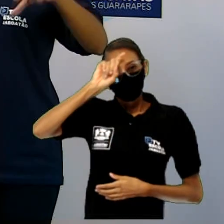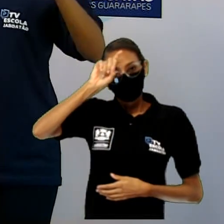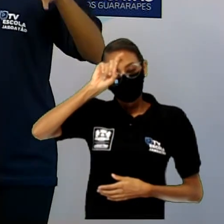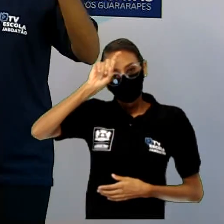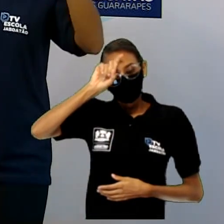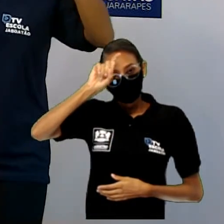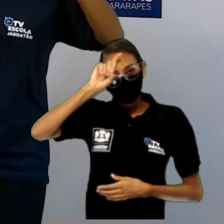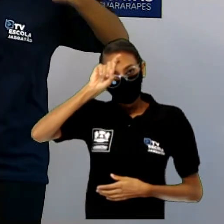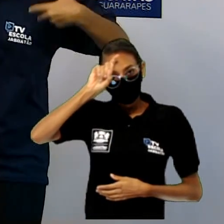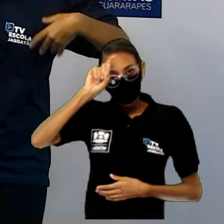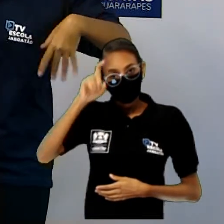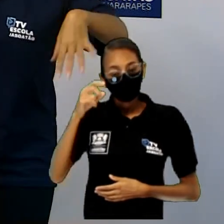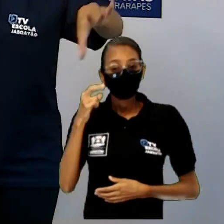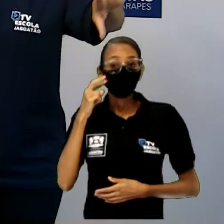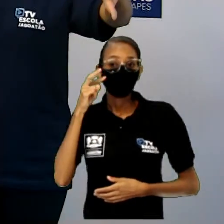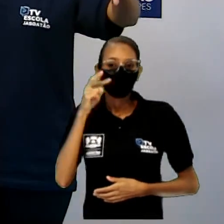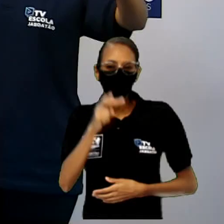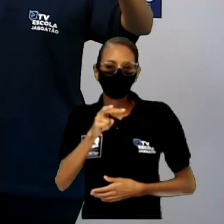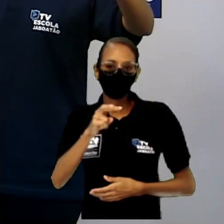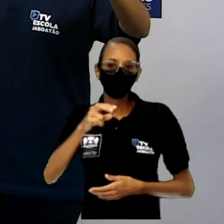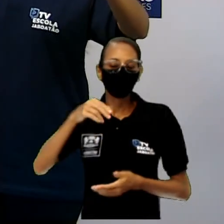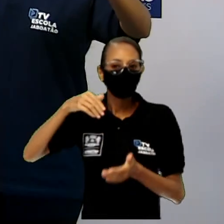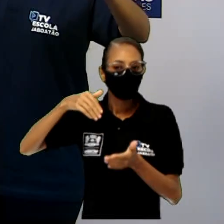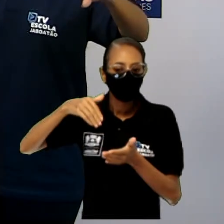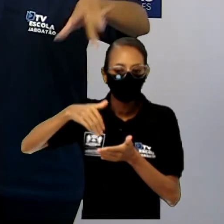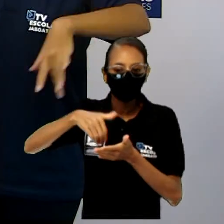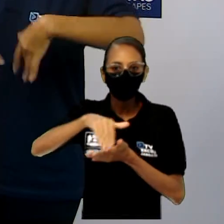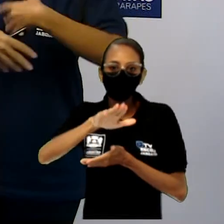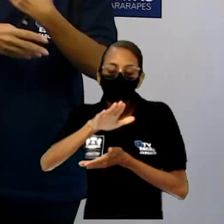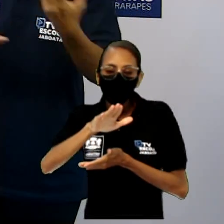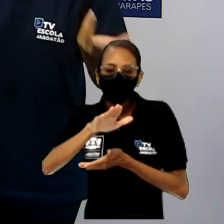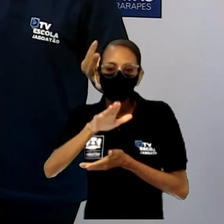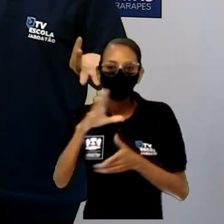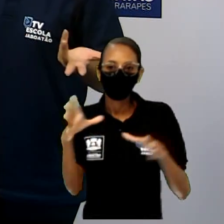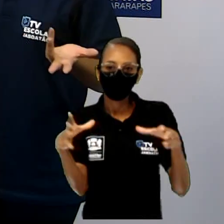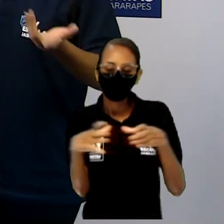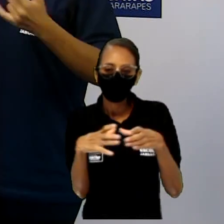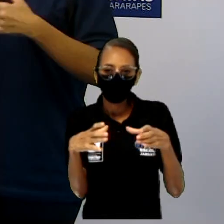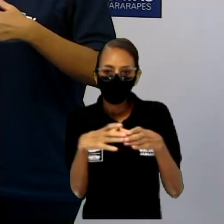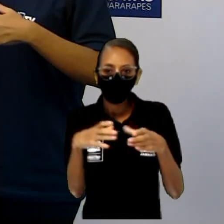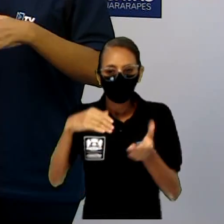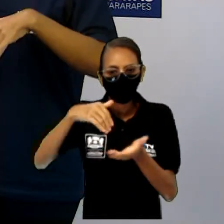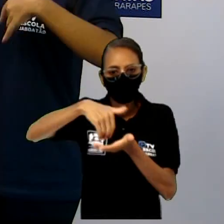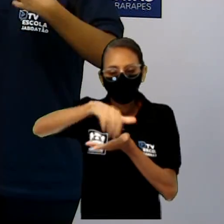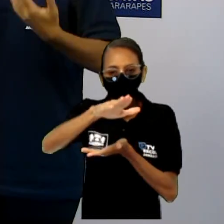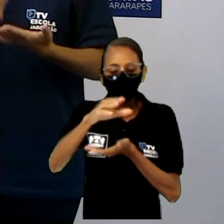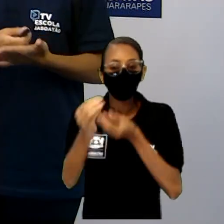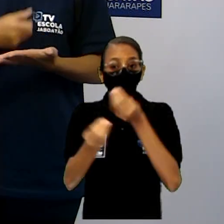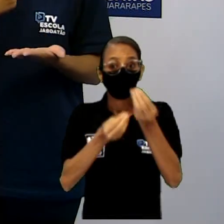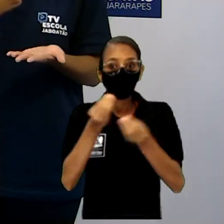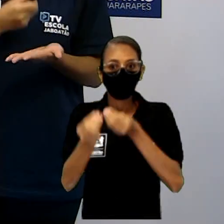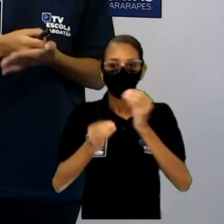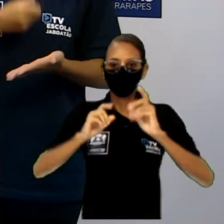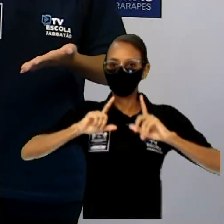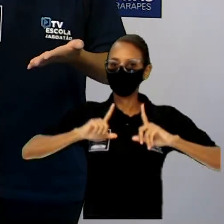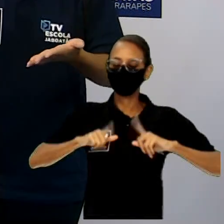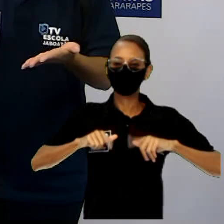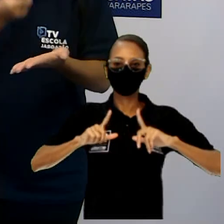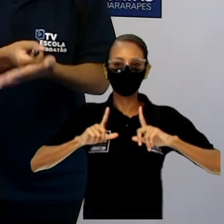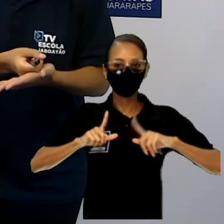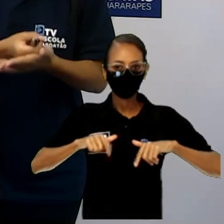os egípcios eles expulsam os povos ixos daquelas terras, então os hebreus acabam